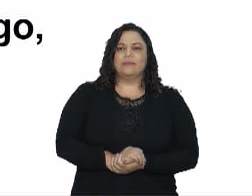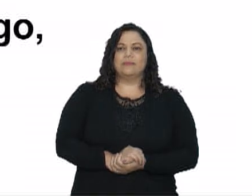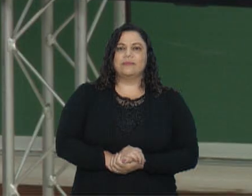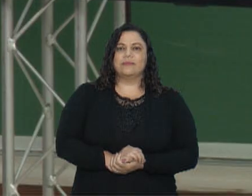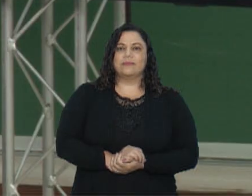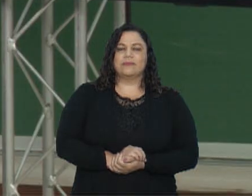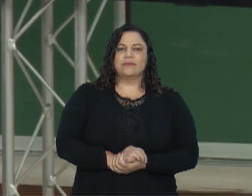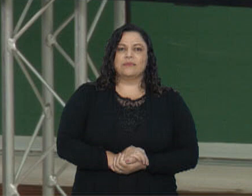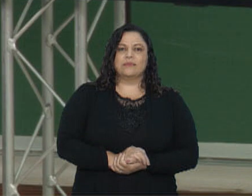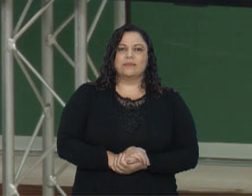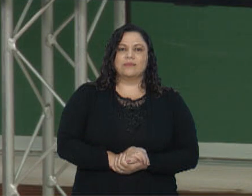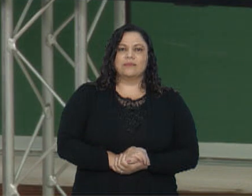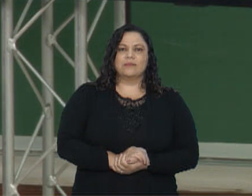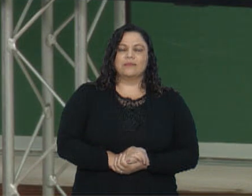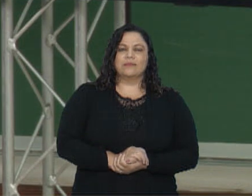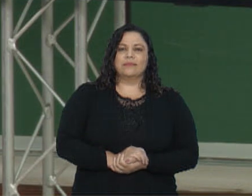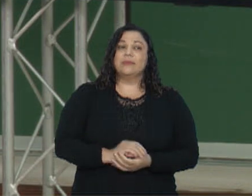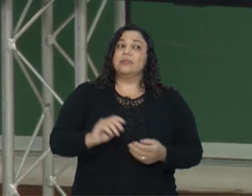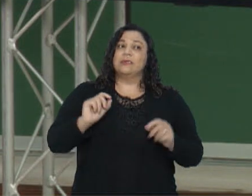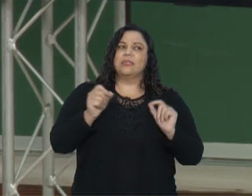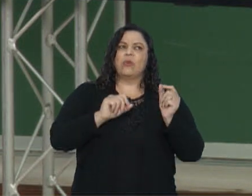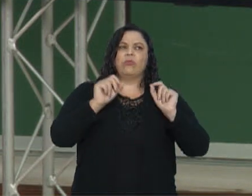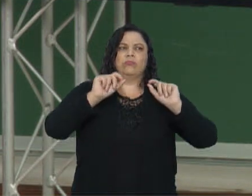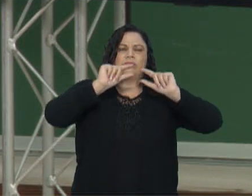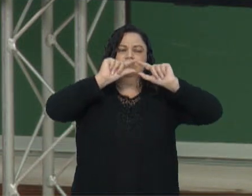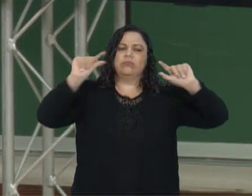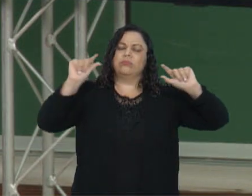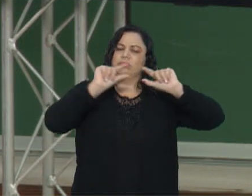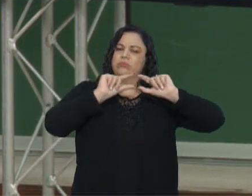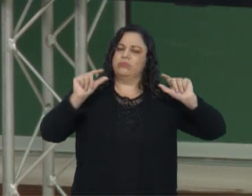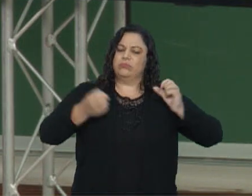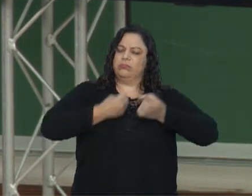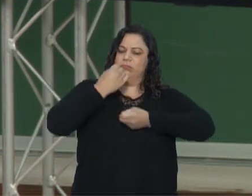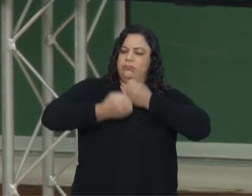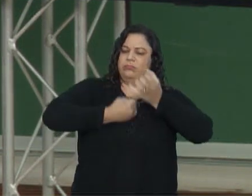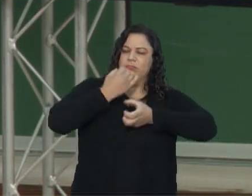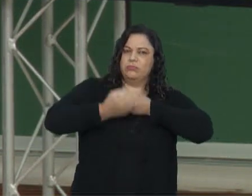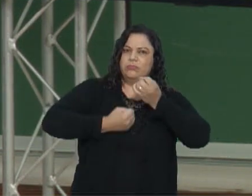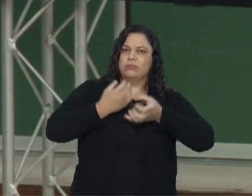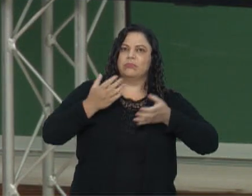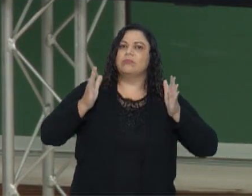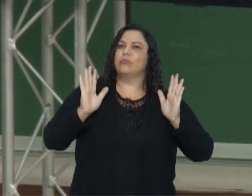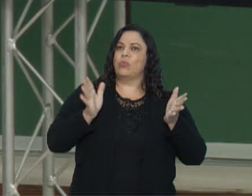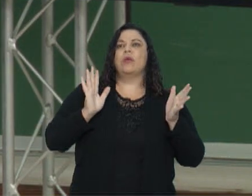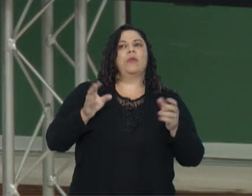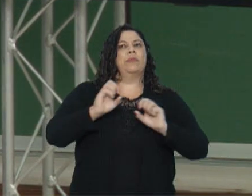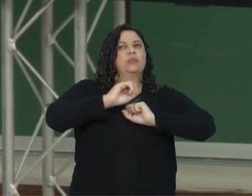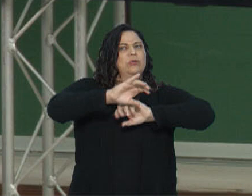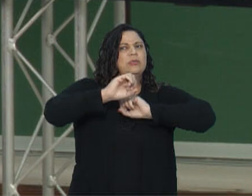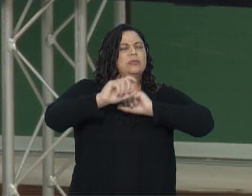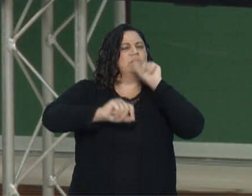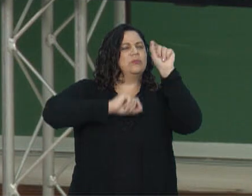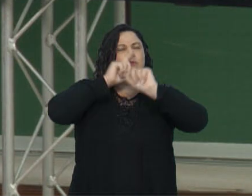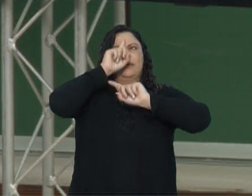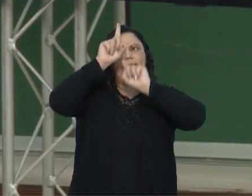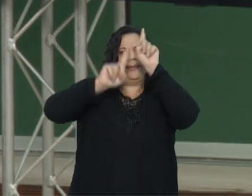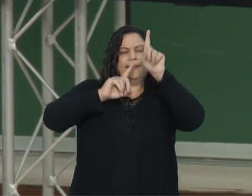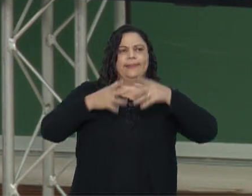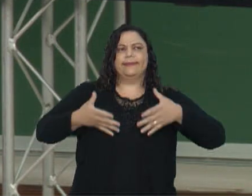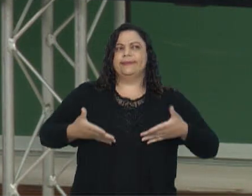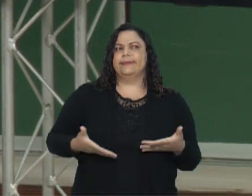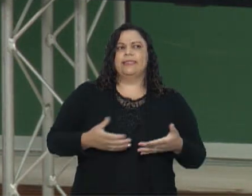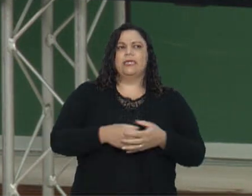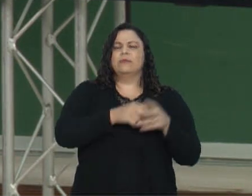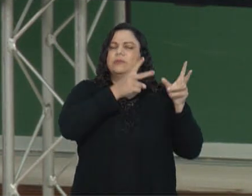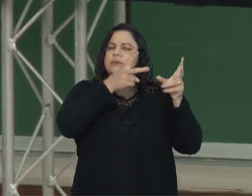poema que já trabalhamos em classe. El poema El Futuro de Julio Cortázar. Qual que é a ideia, então? Vocês